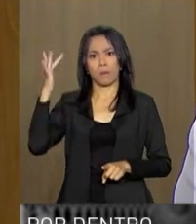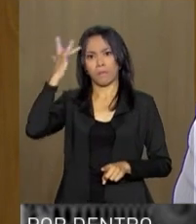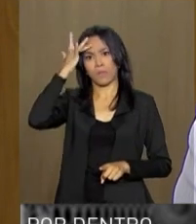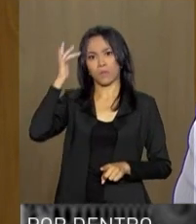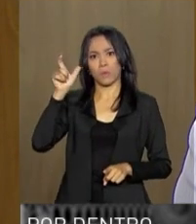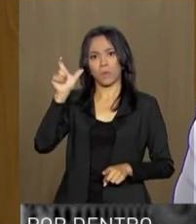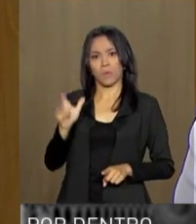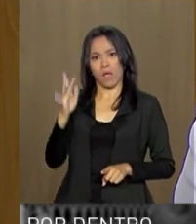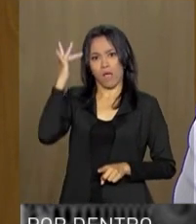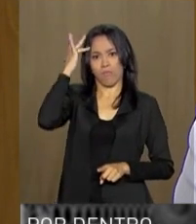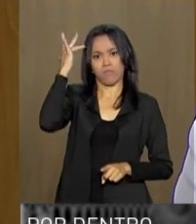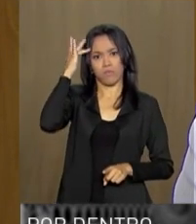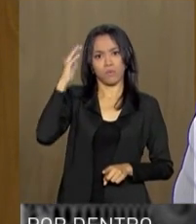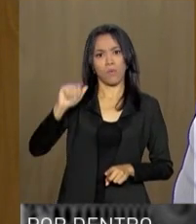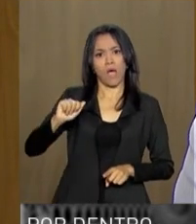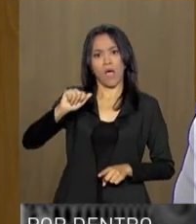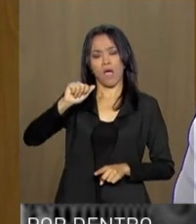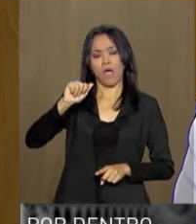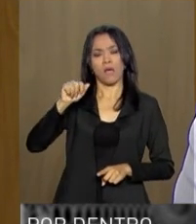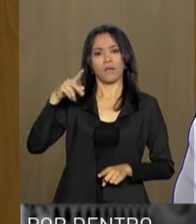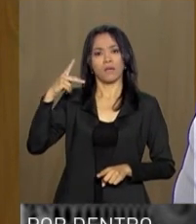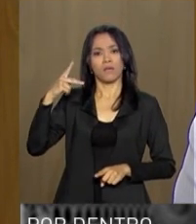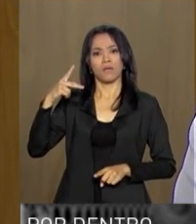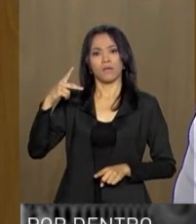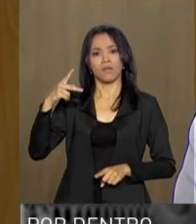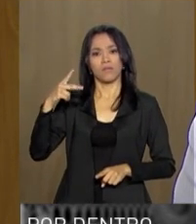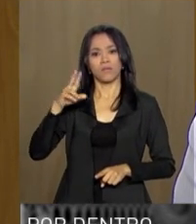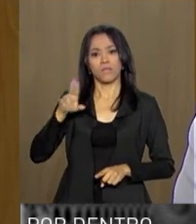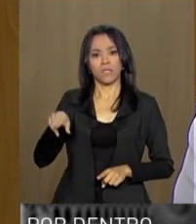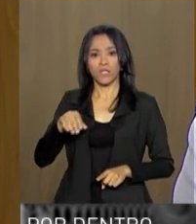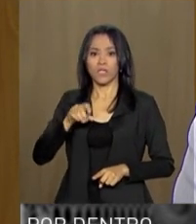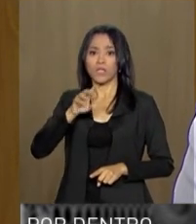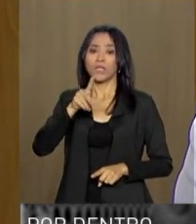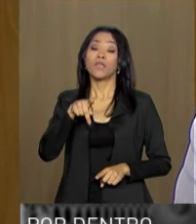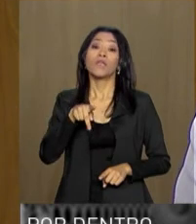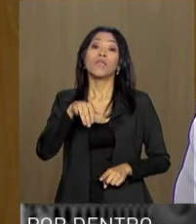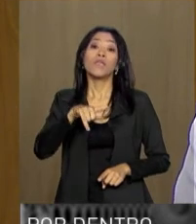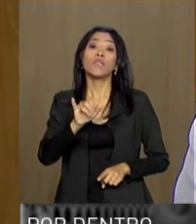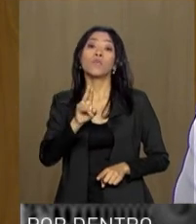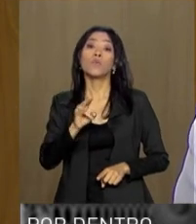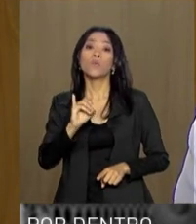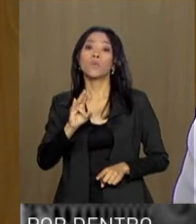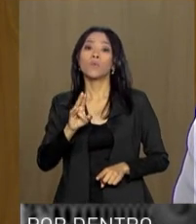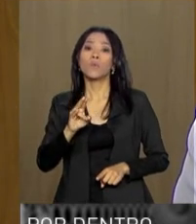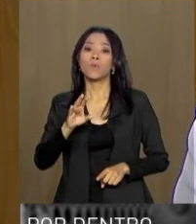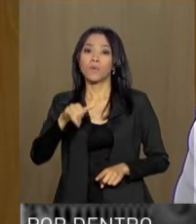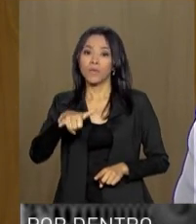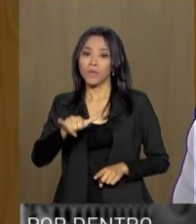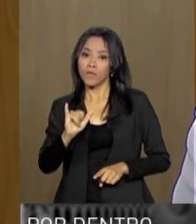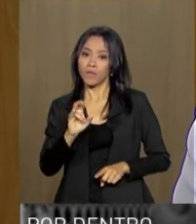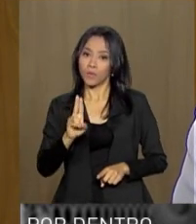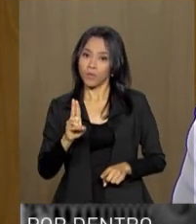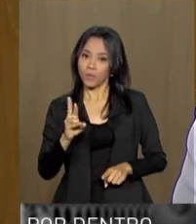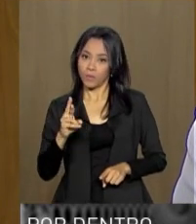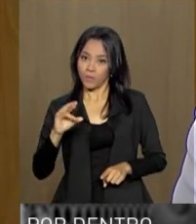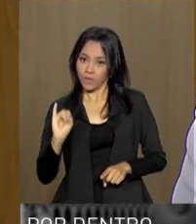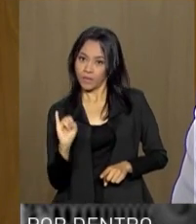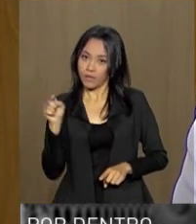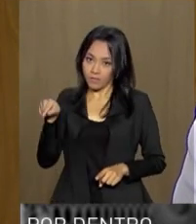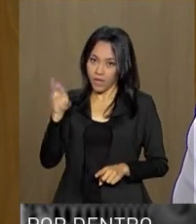afrodescendentes das nações unidas o yuri boiko para falarmos sobre a década internacional dos